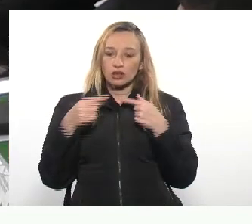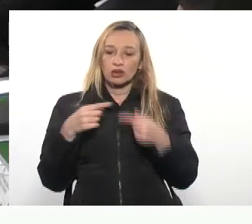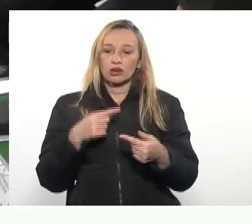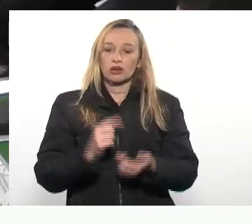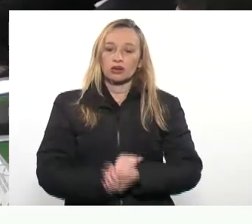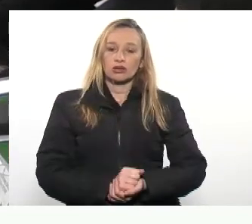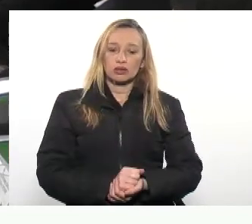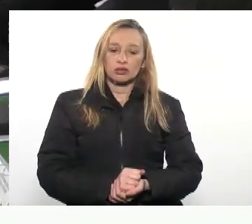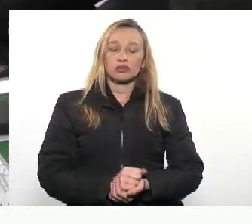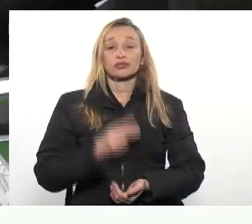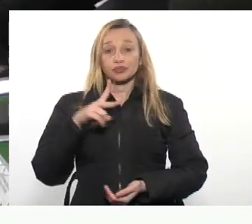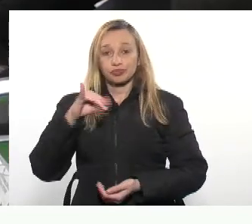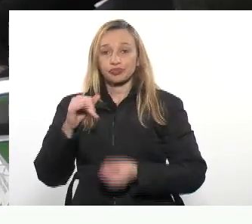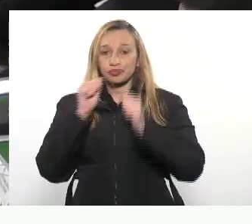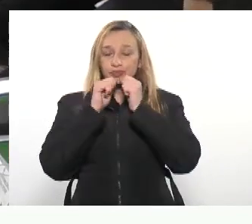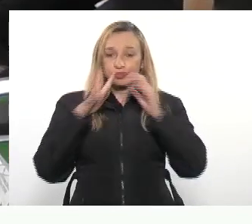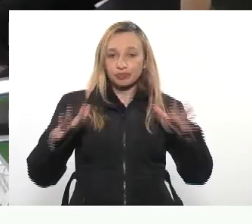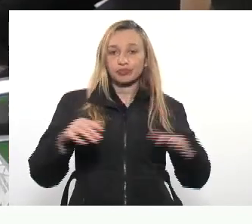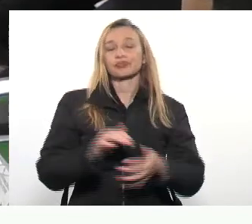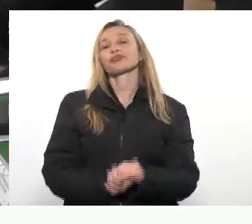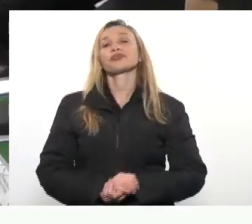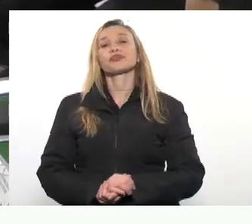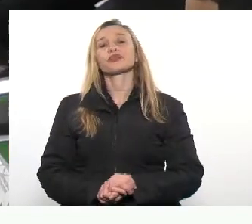vai ampliar, né, para